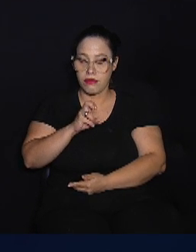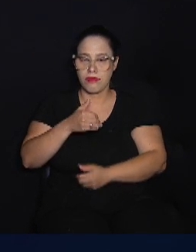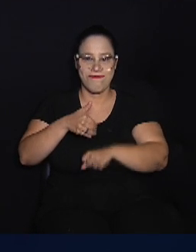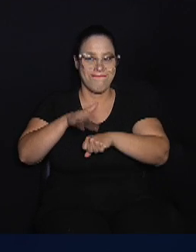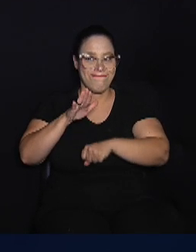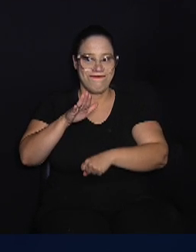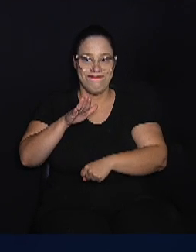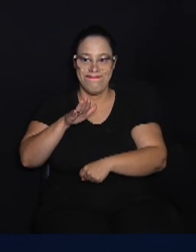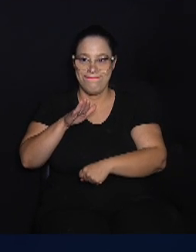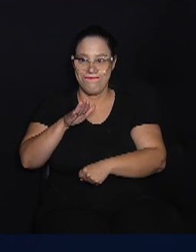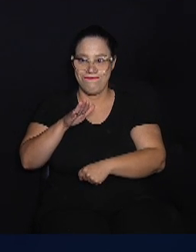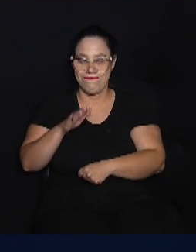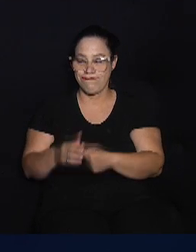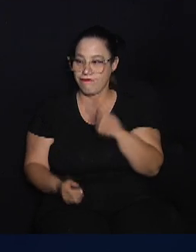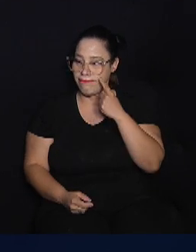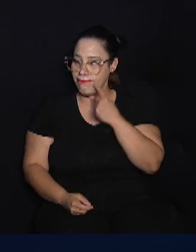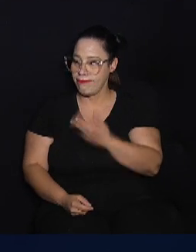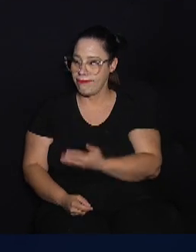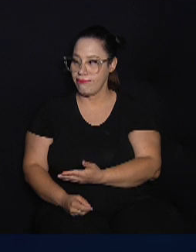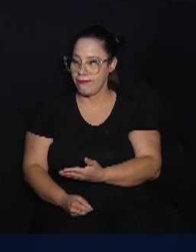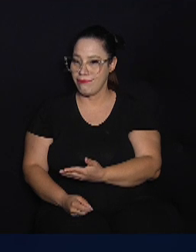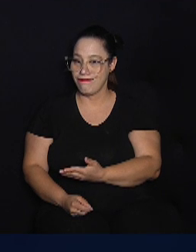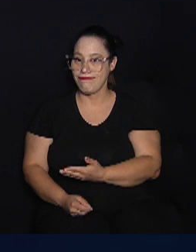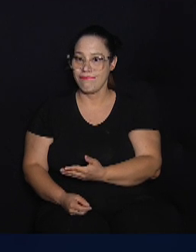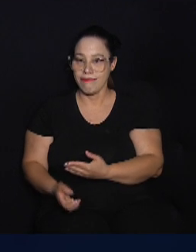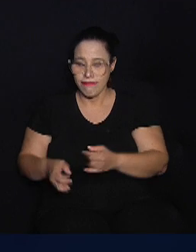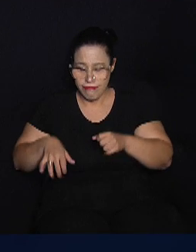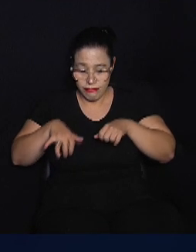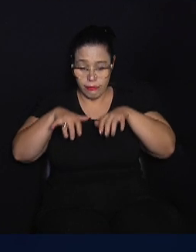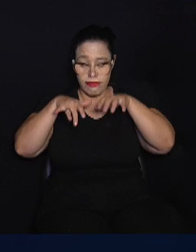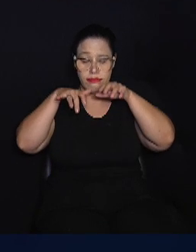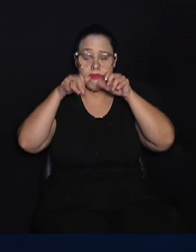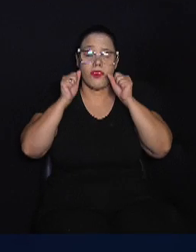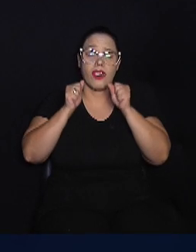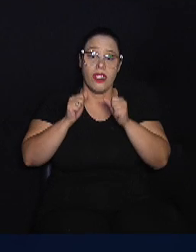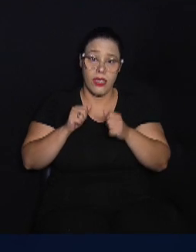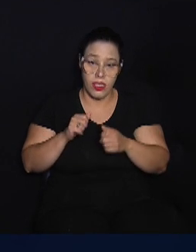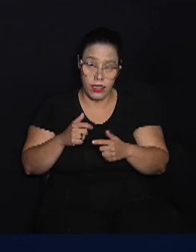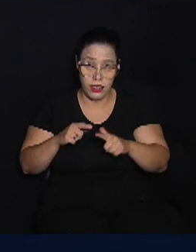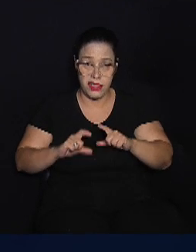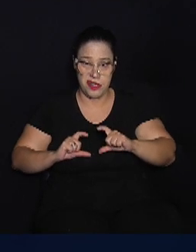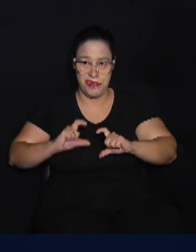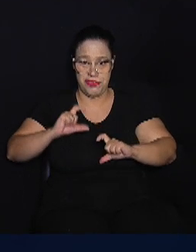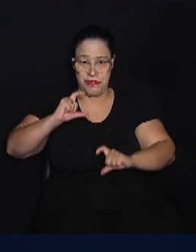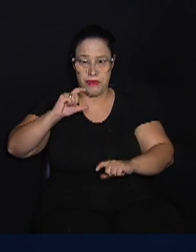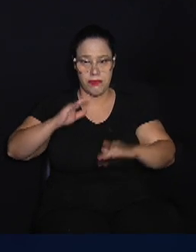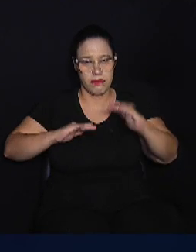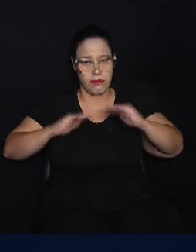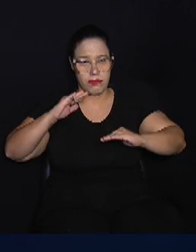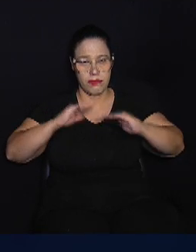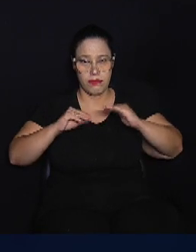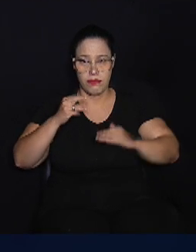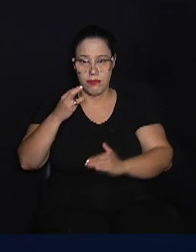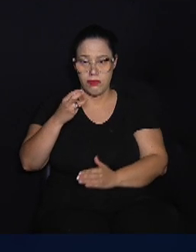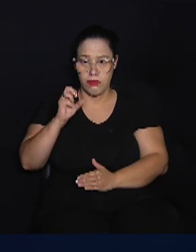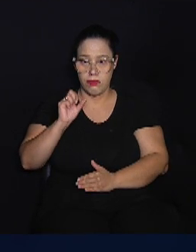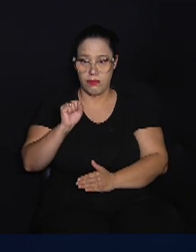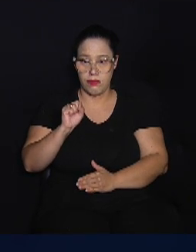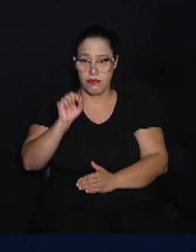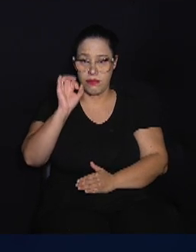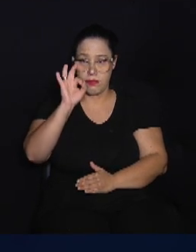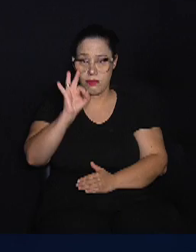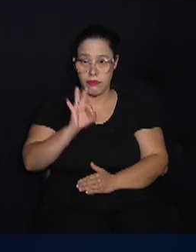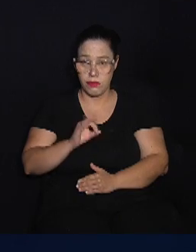de 700 casos de síndrome respiratória aguda grave, um aumento de aproximadamente 38%